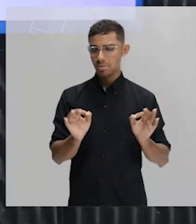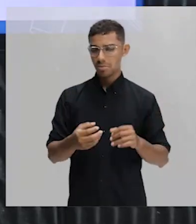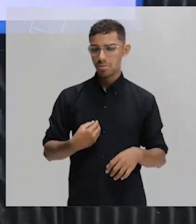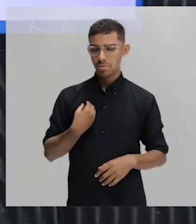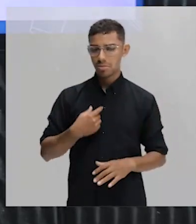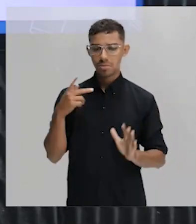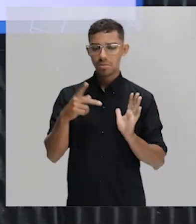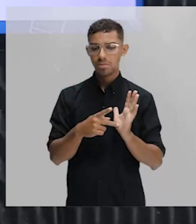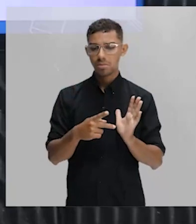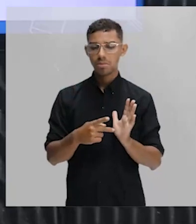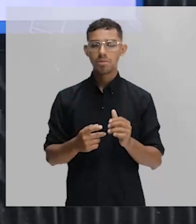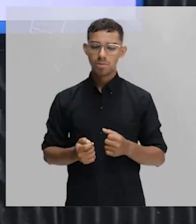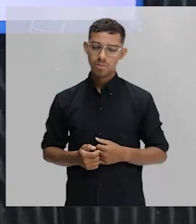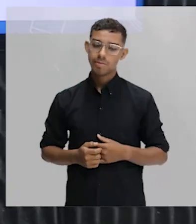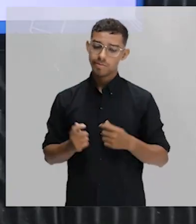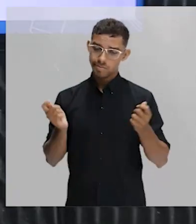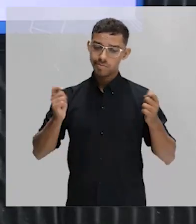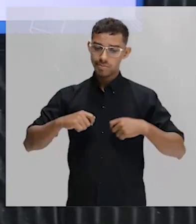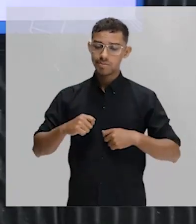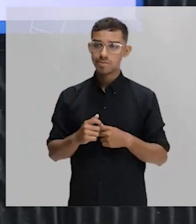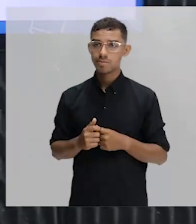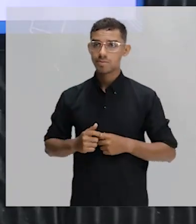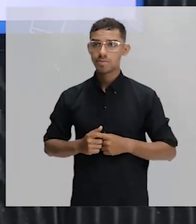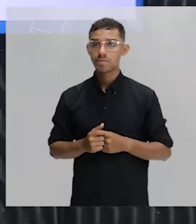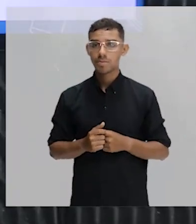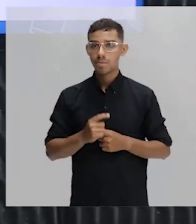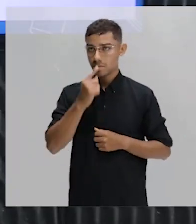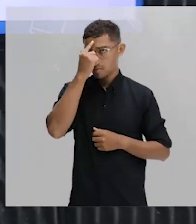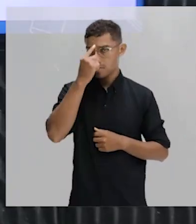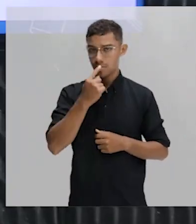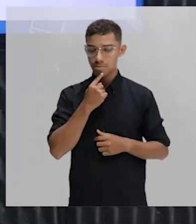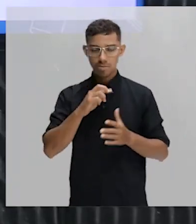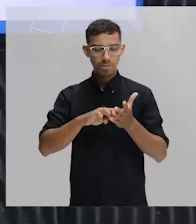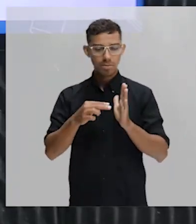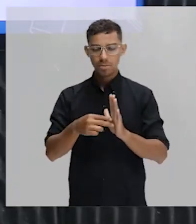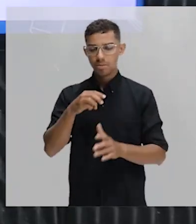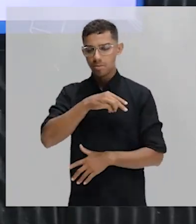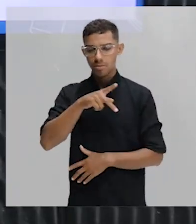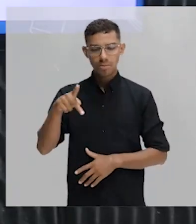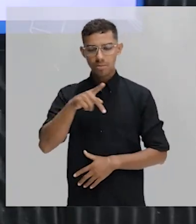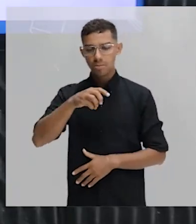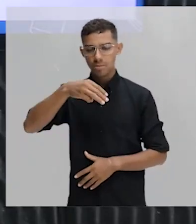na tua frente. Vai ter que ser uma imagem muito mais significativa. Professor